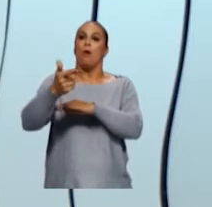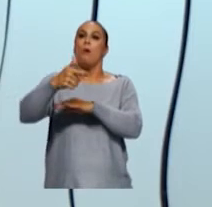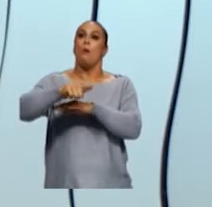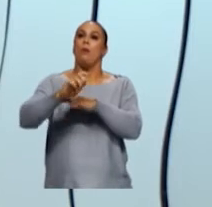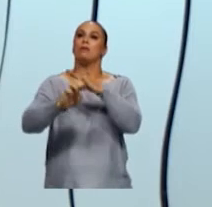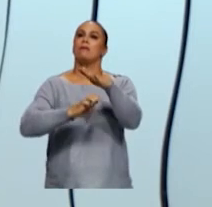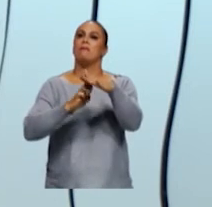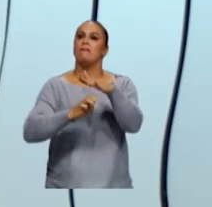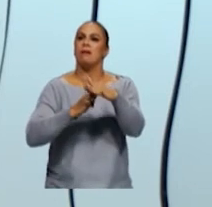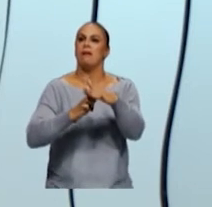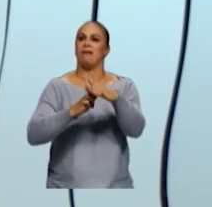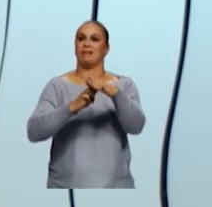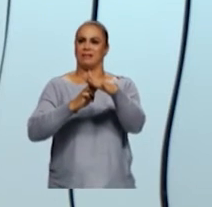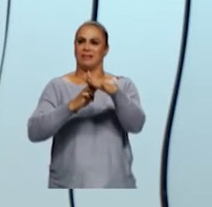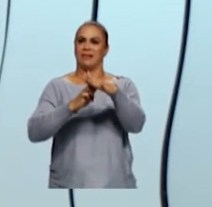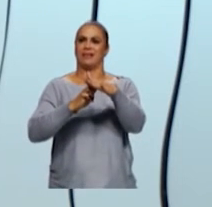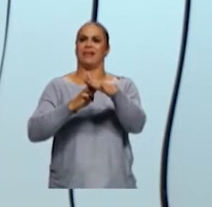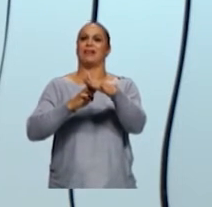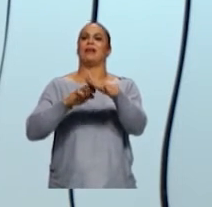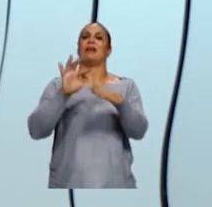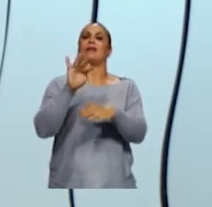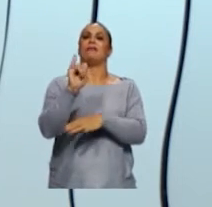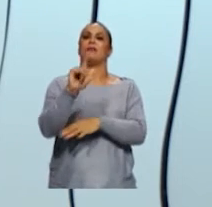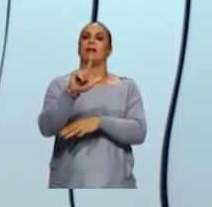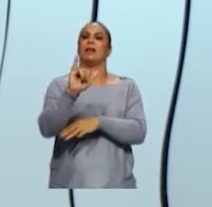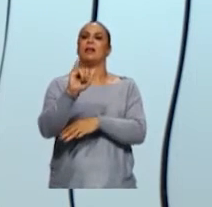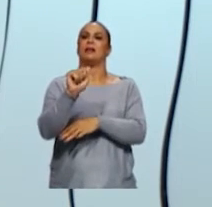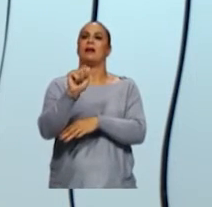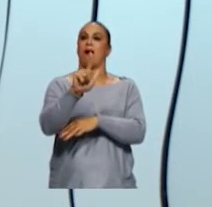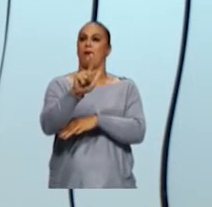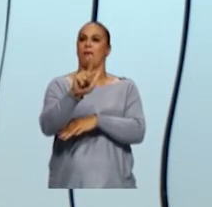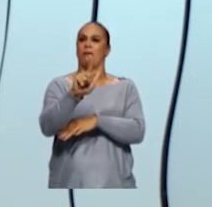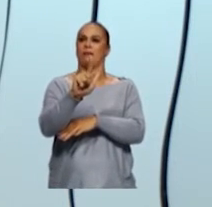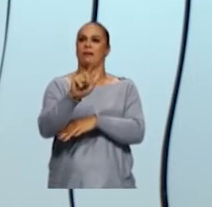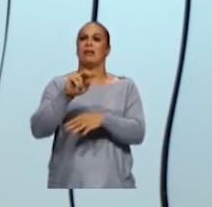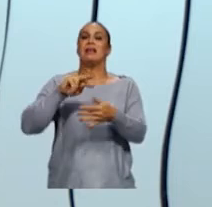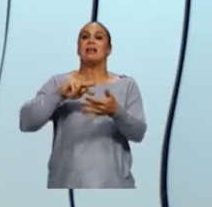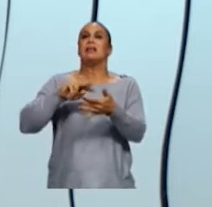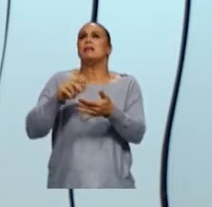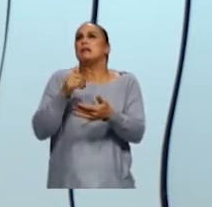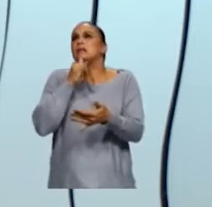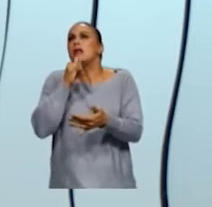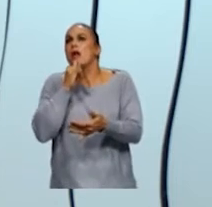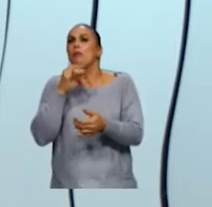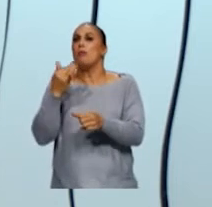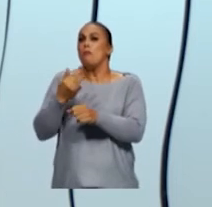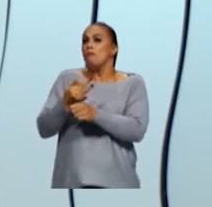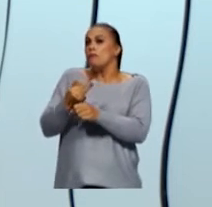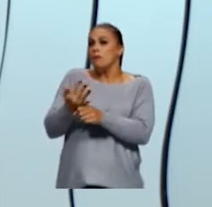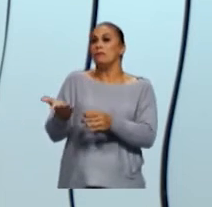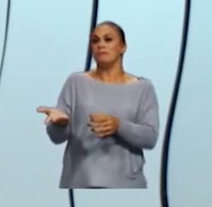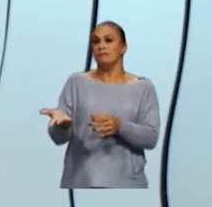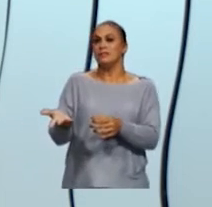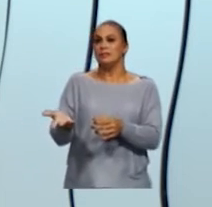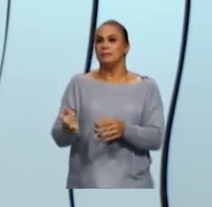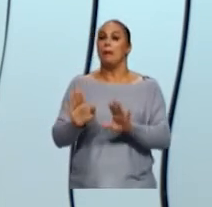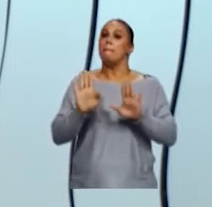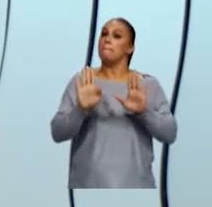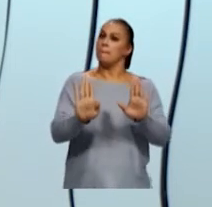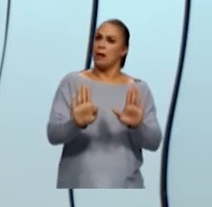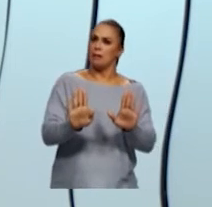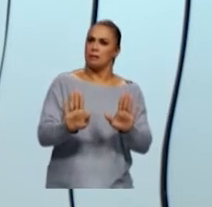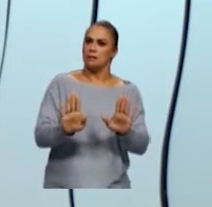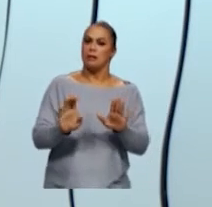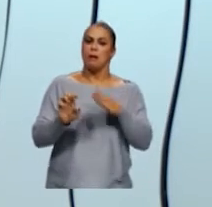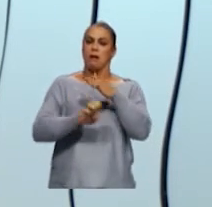né, Minas Gerais, se a gente for pensar. Mas quando a gente fala de empresas transnacionais, isso amplia muito. Eu